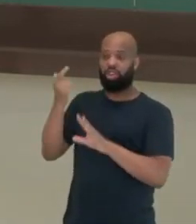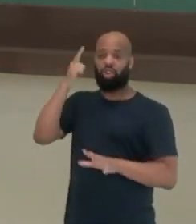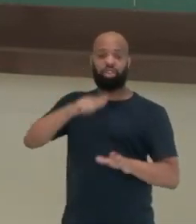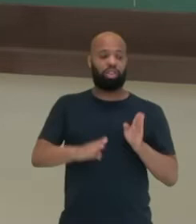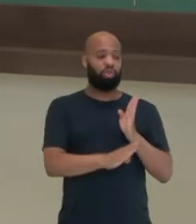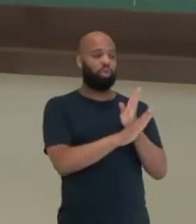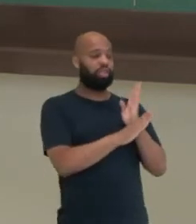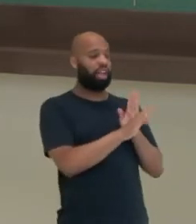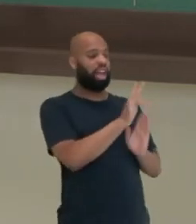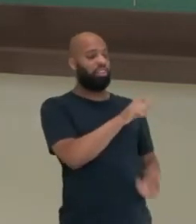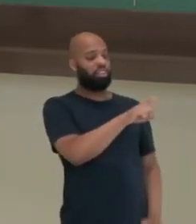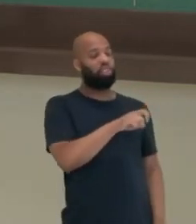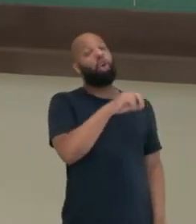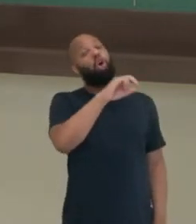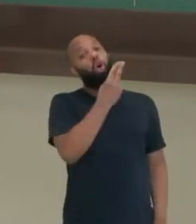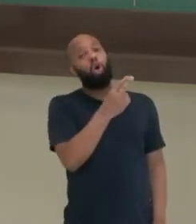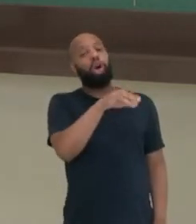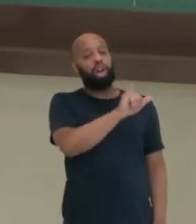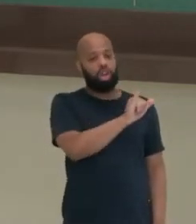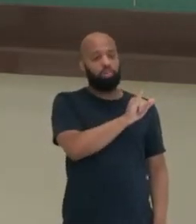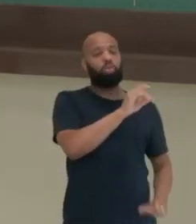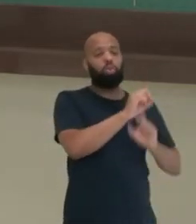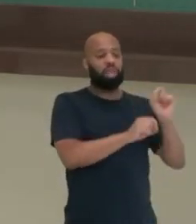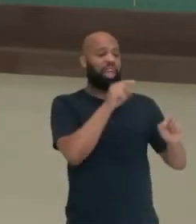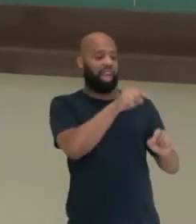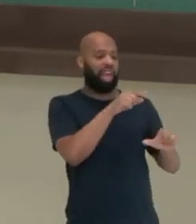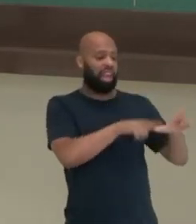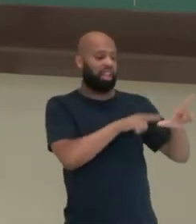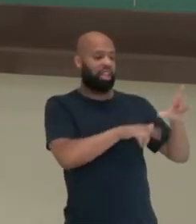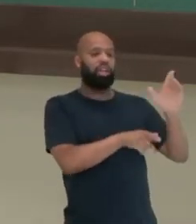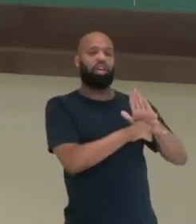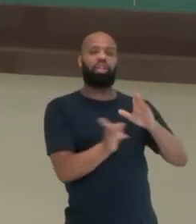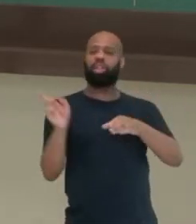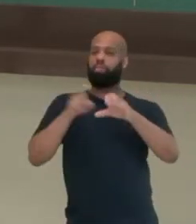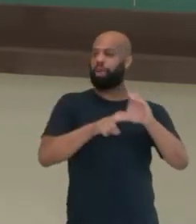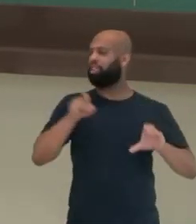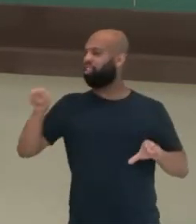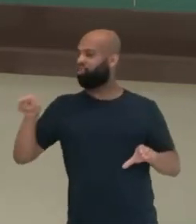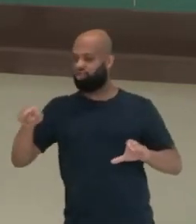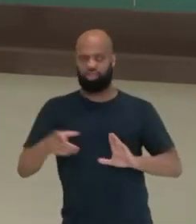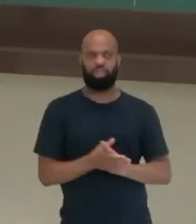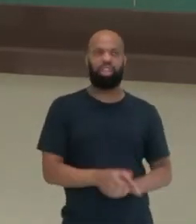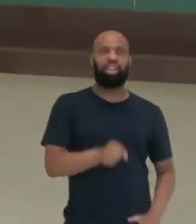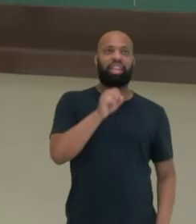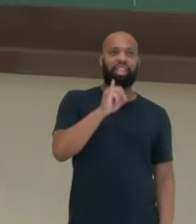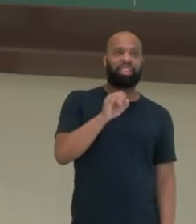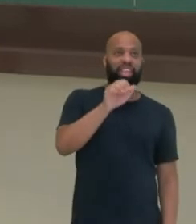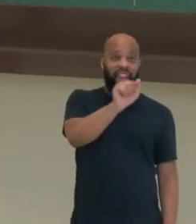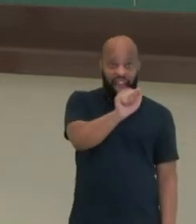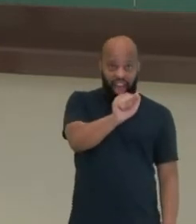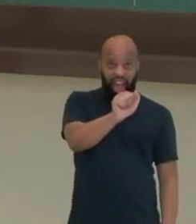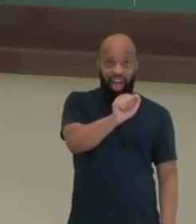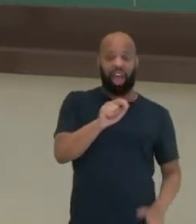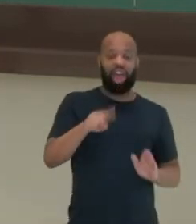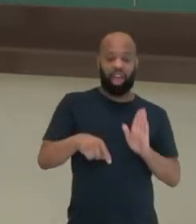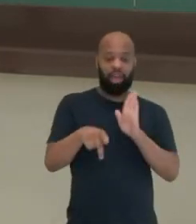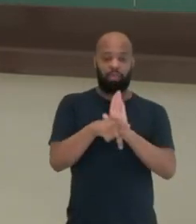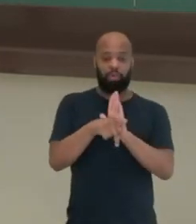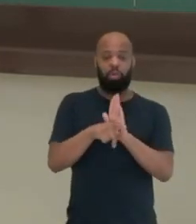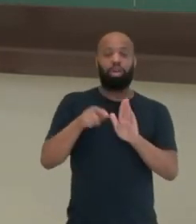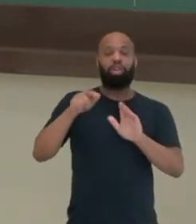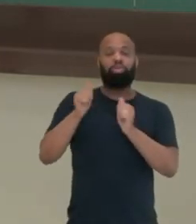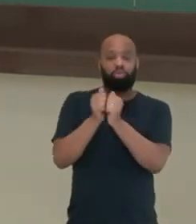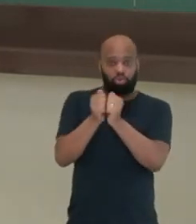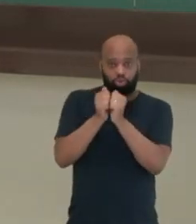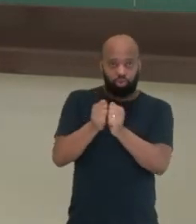valores f de x ou y, que é a variável dependente. E um detalhe, se o a, que é o coeficiente do x da letra,